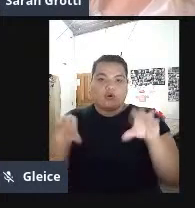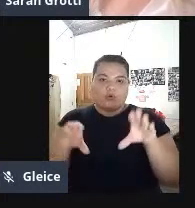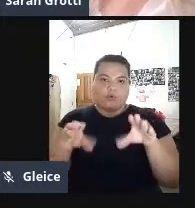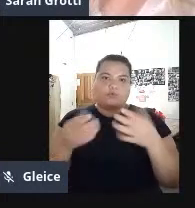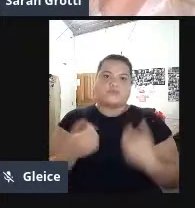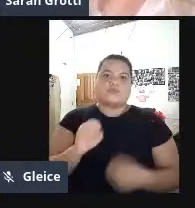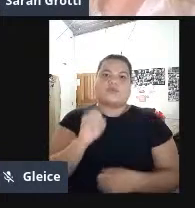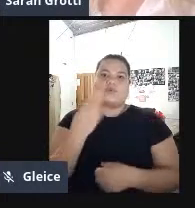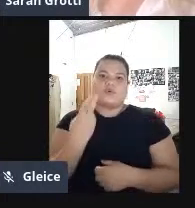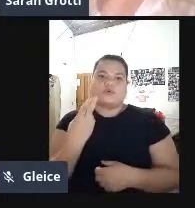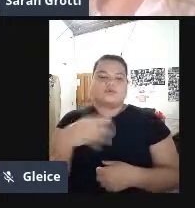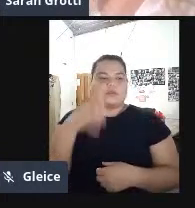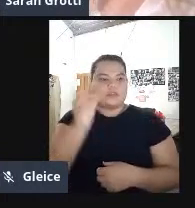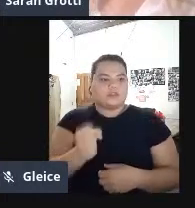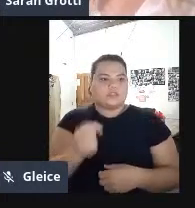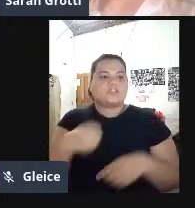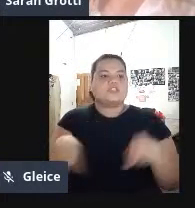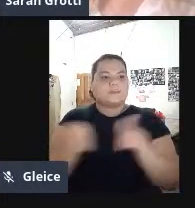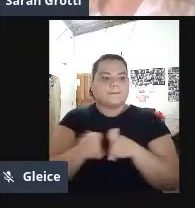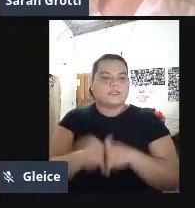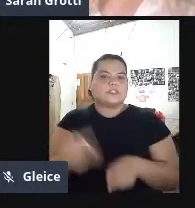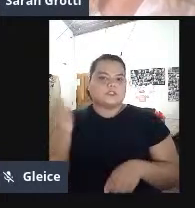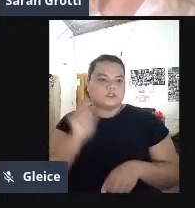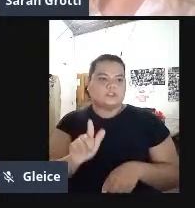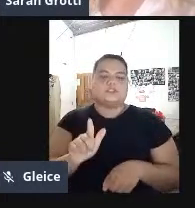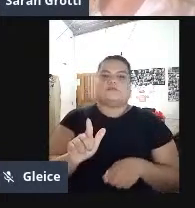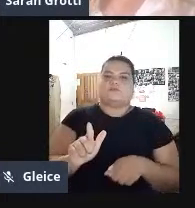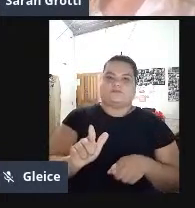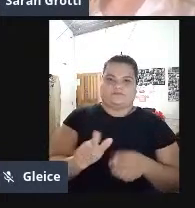trabalhar aí mais de perto.